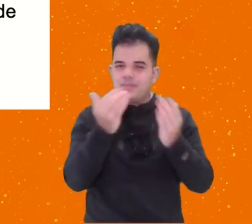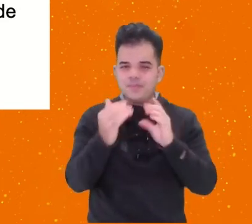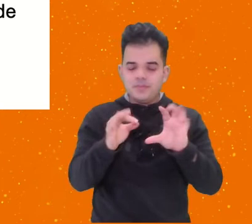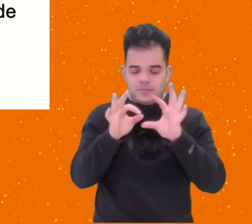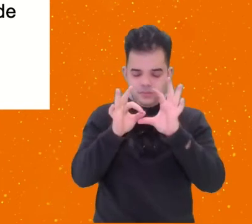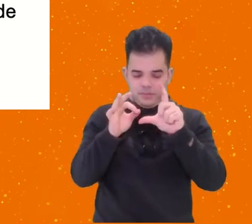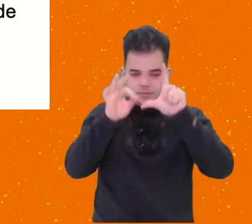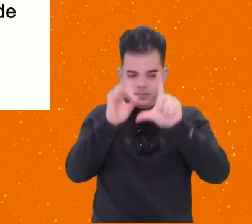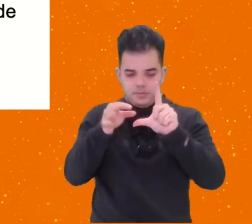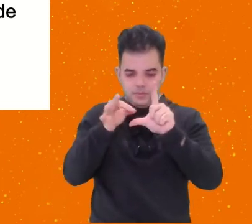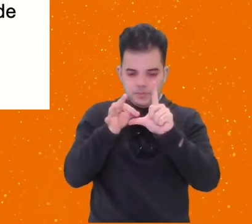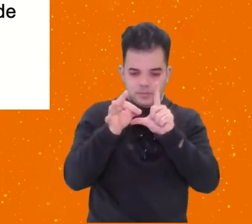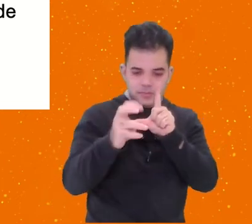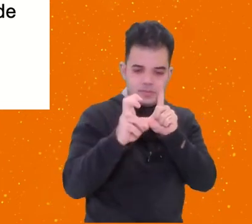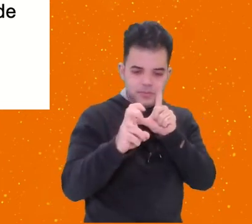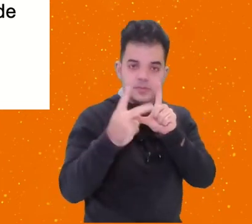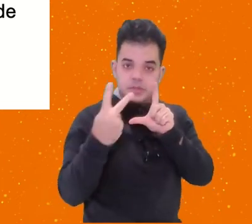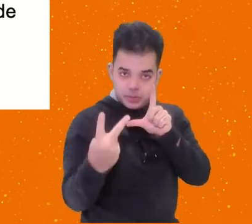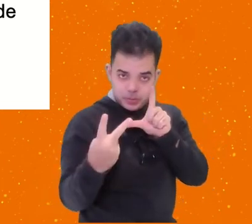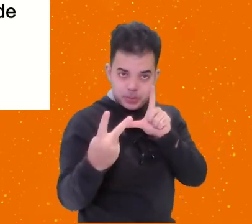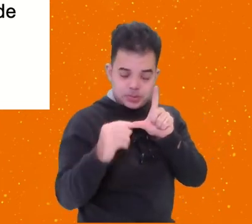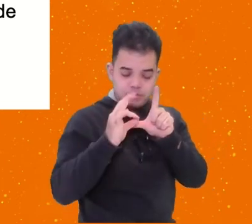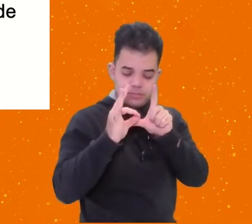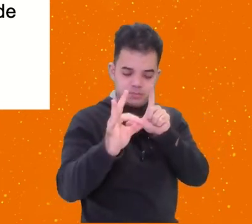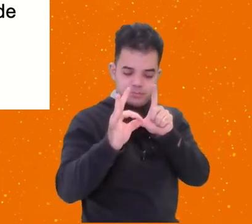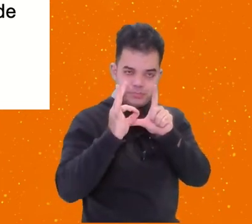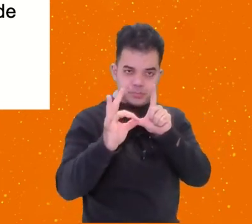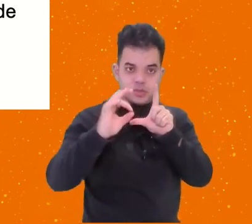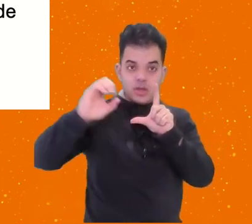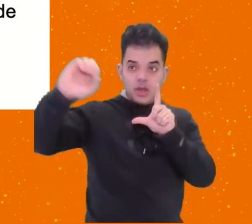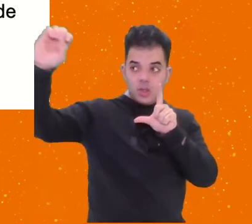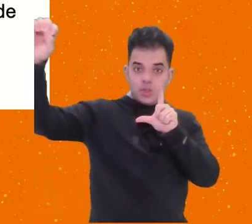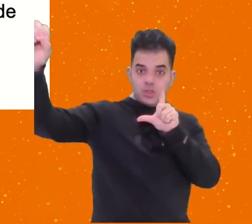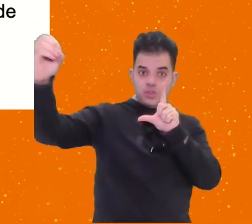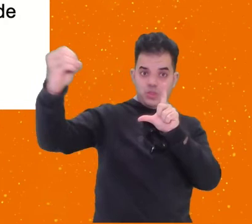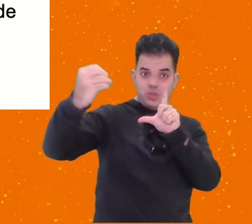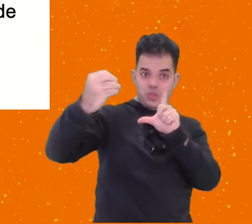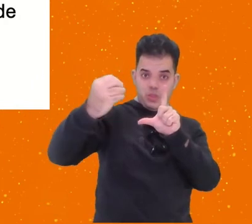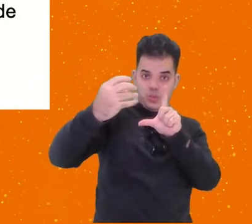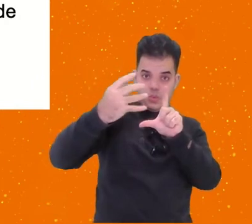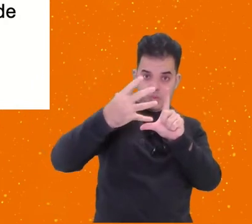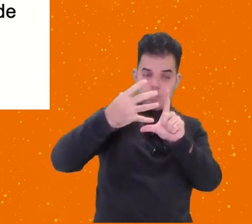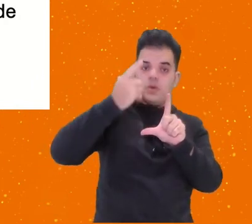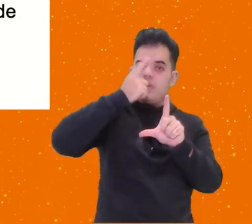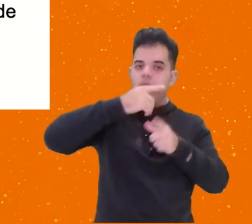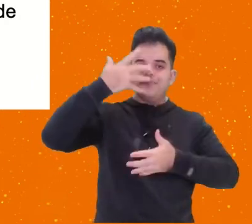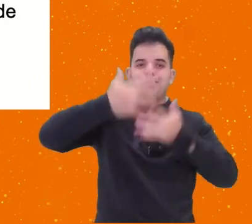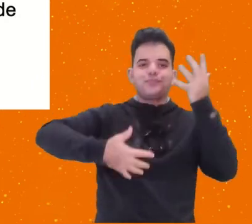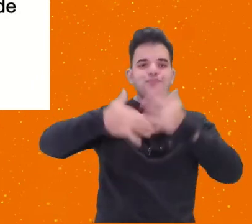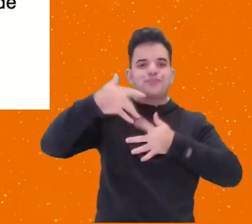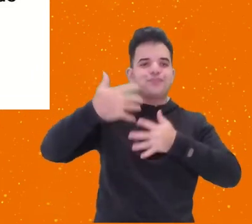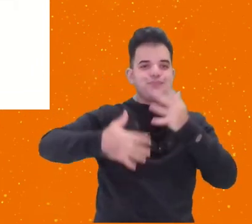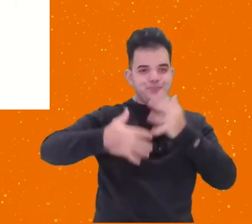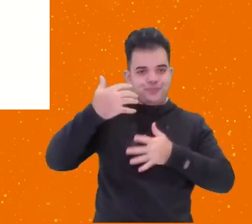52 mm aqui, você tem, o que que acontece? O raio de luz entra e você acaba tendo aberração cromática. Coisa que